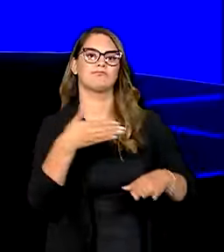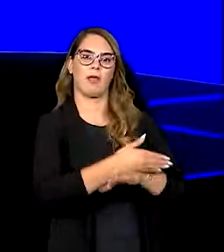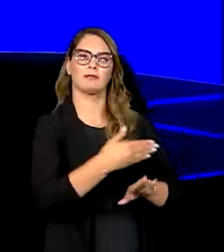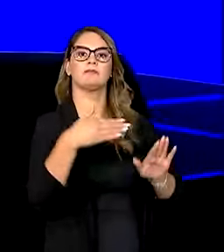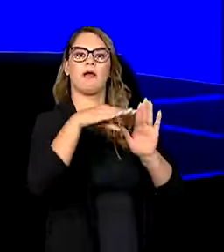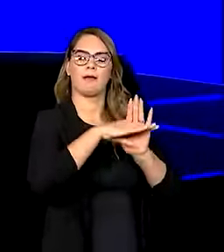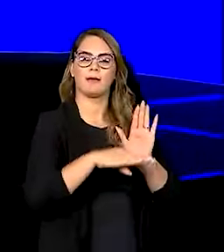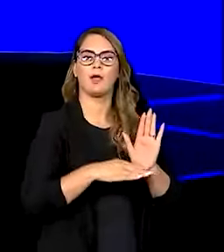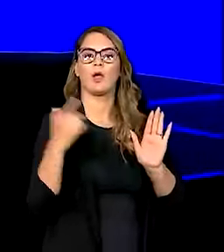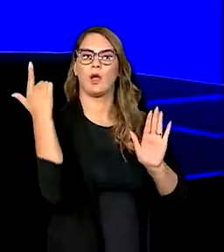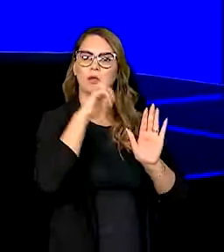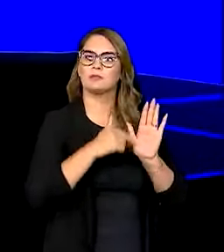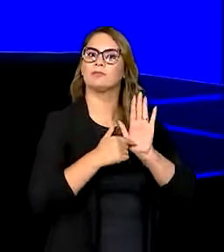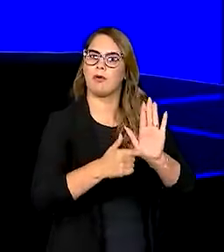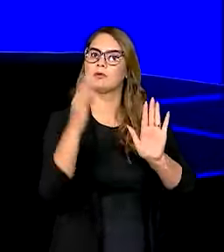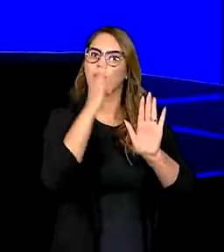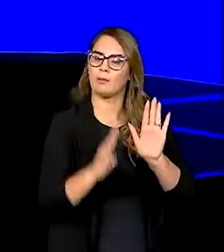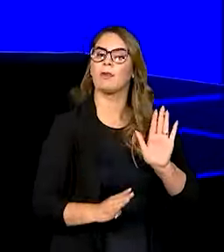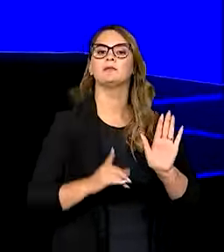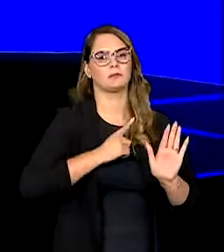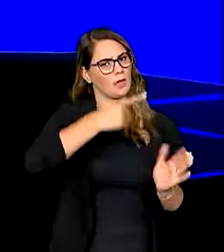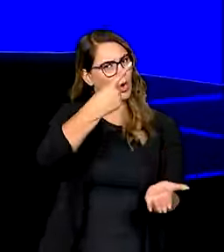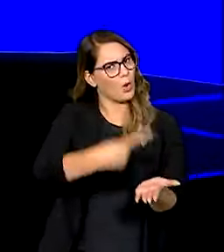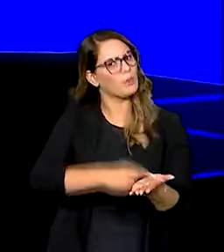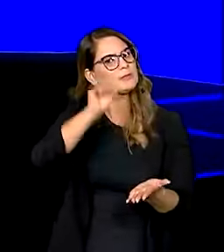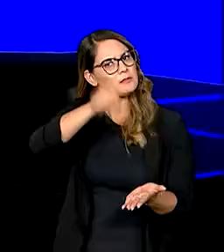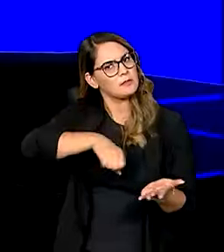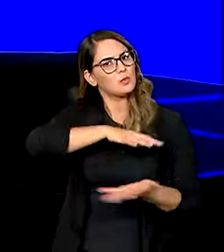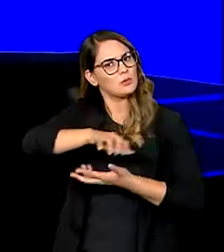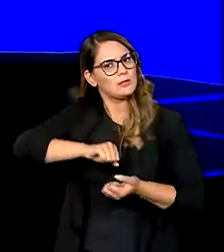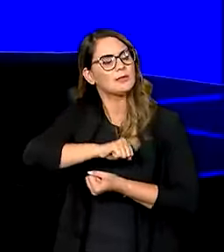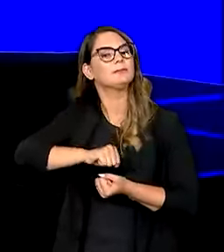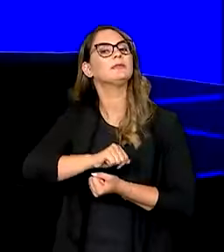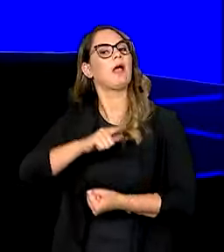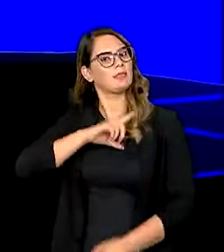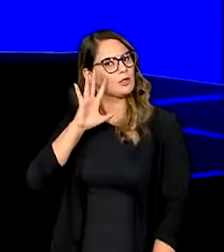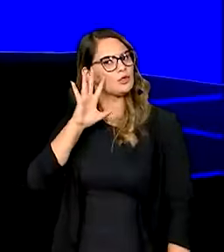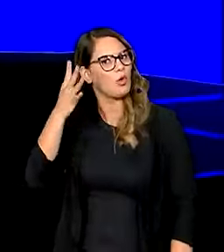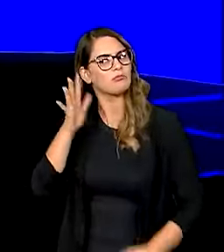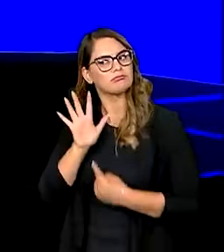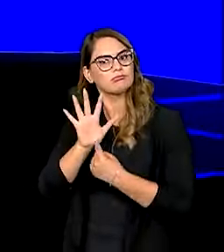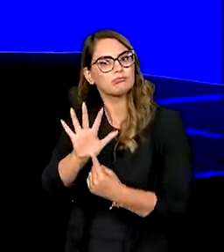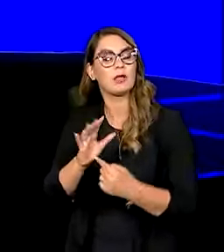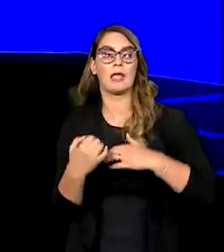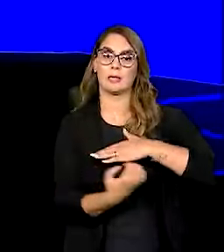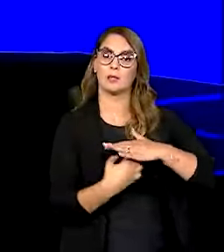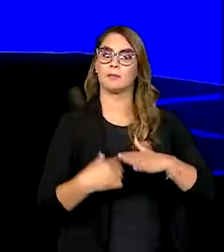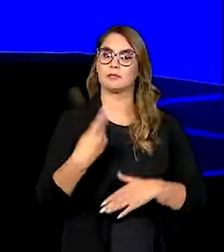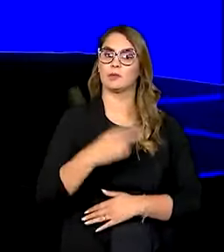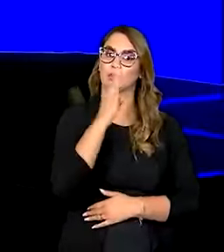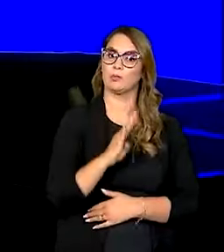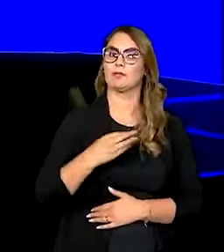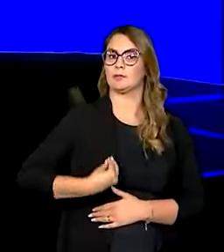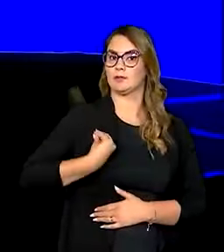conseguir mostrar que o Brasil é um país comprometido com a sustentabilidade, que a gente tem soluções e que as empresas brasileiras estão